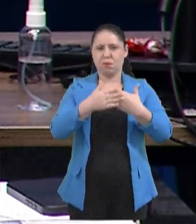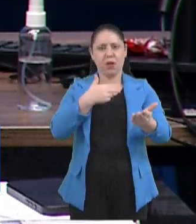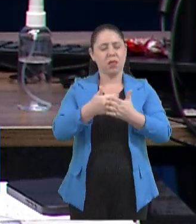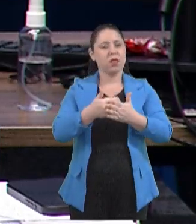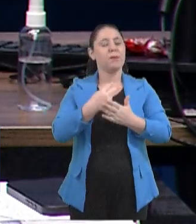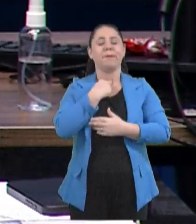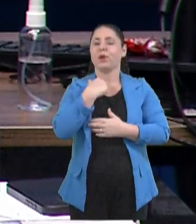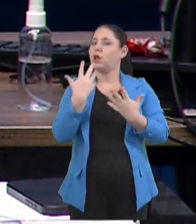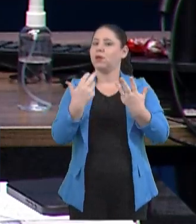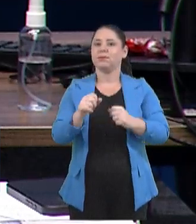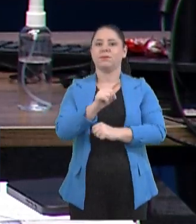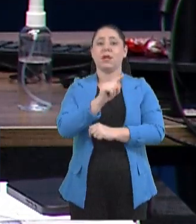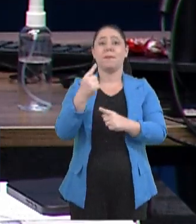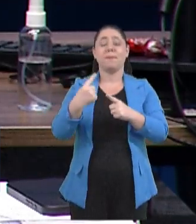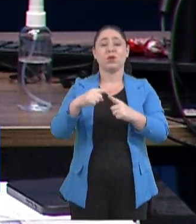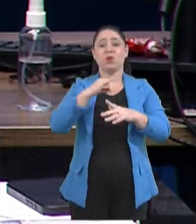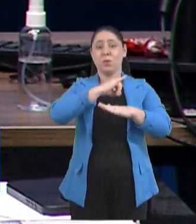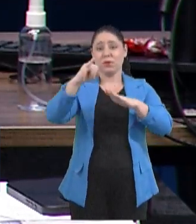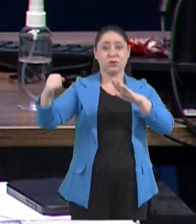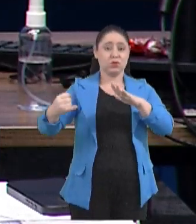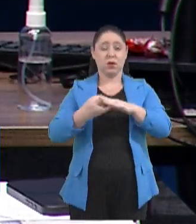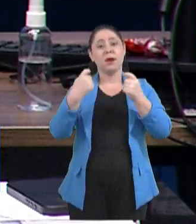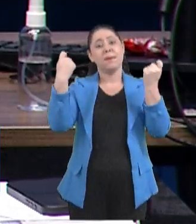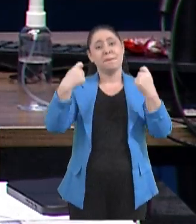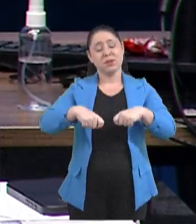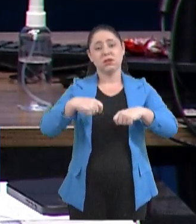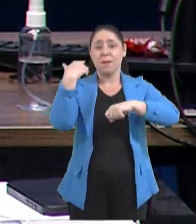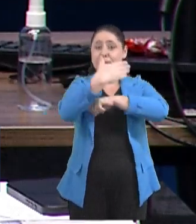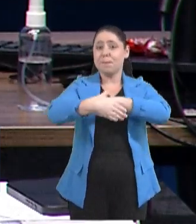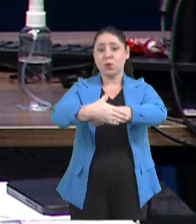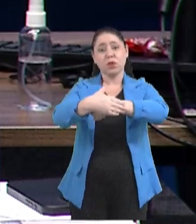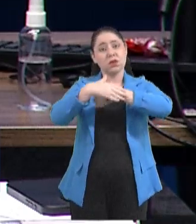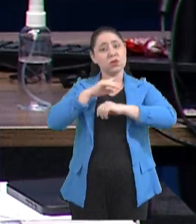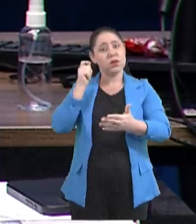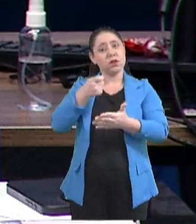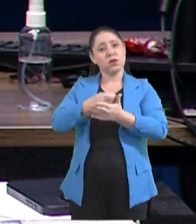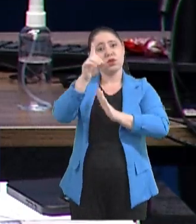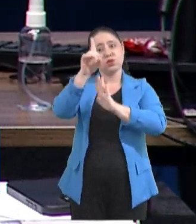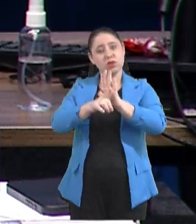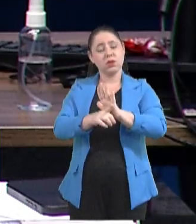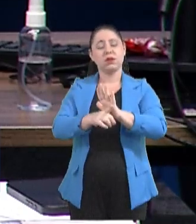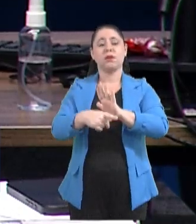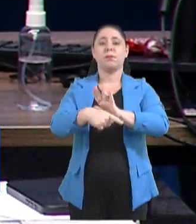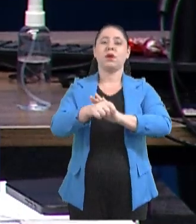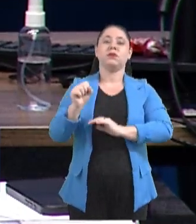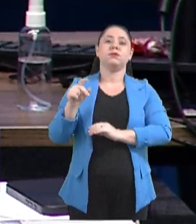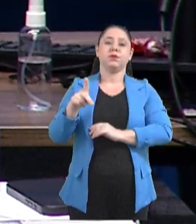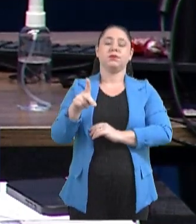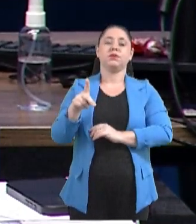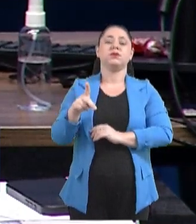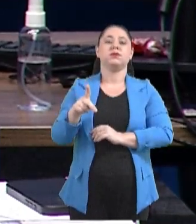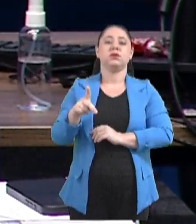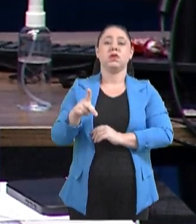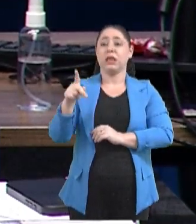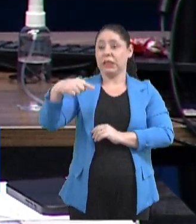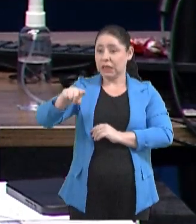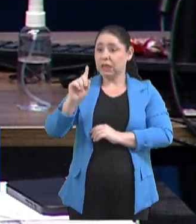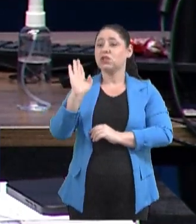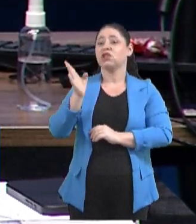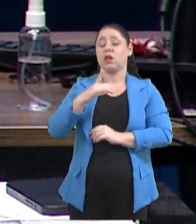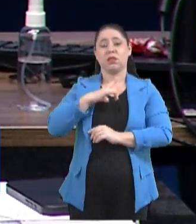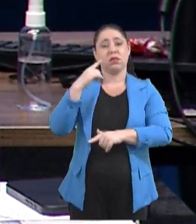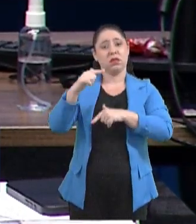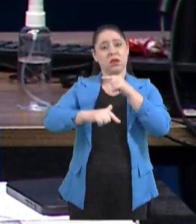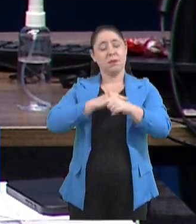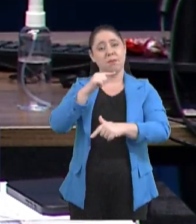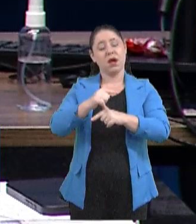né, porque é um órgão que tem que proteger e garantir, né, a aposentadoria daqueles que já